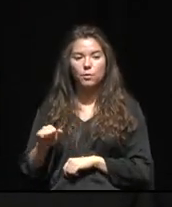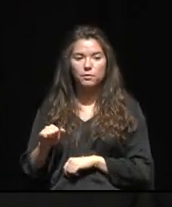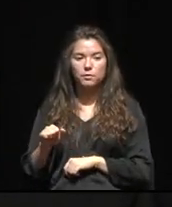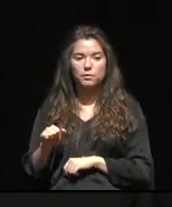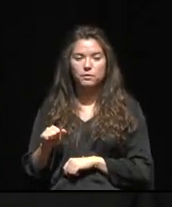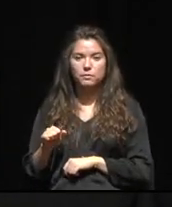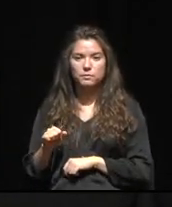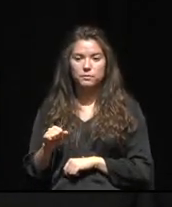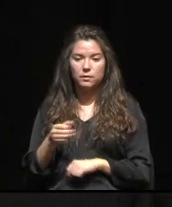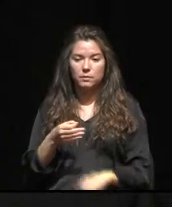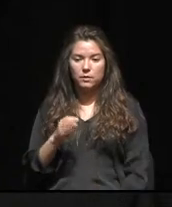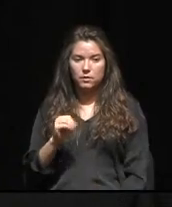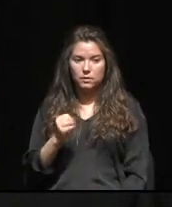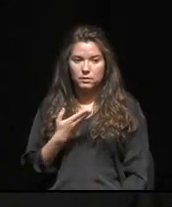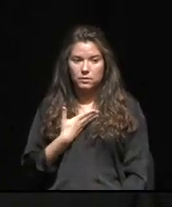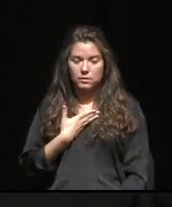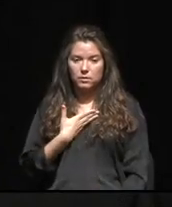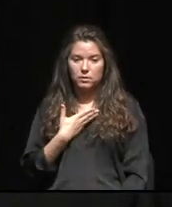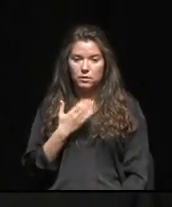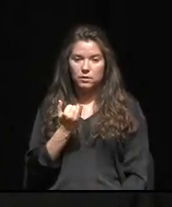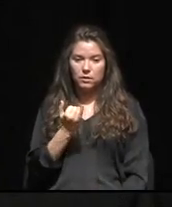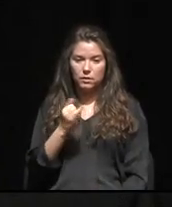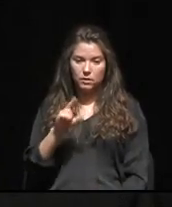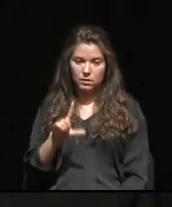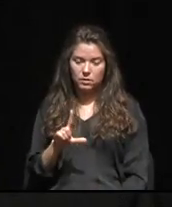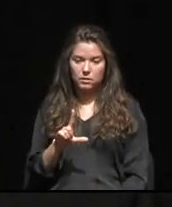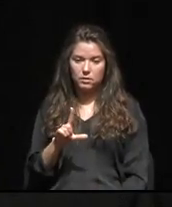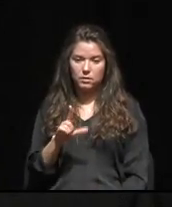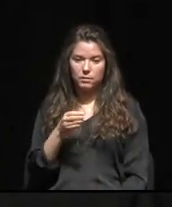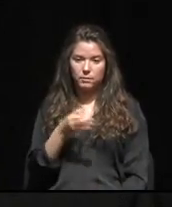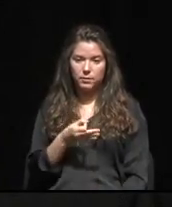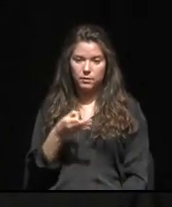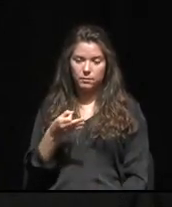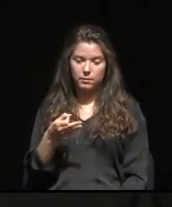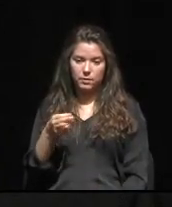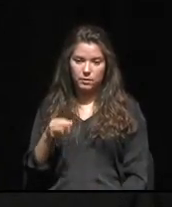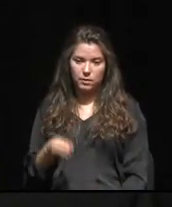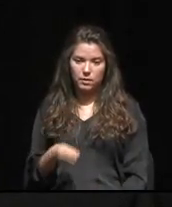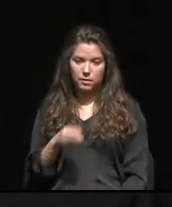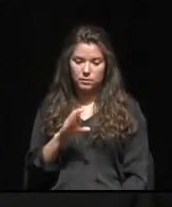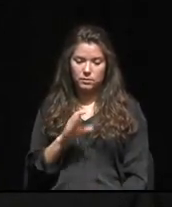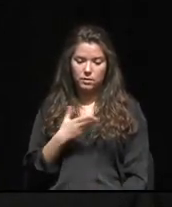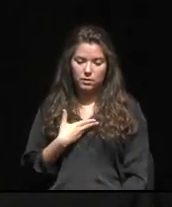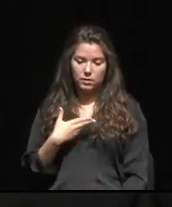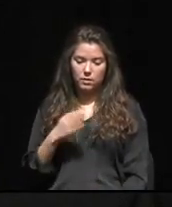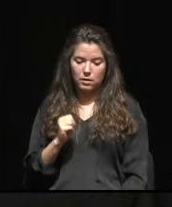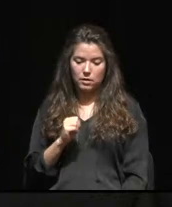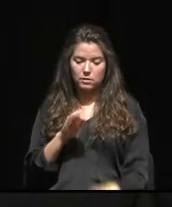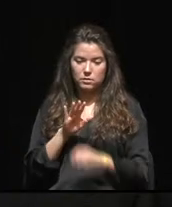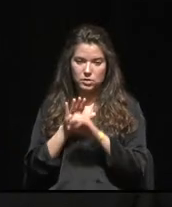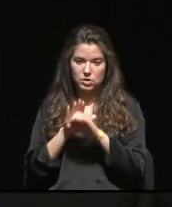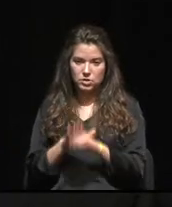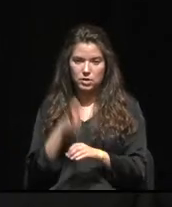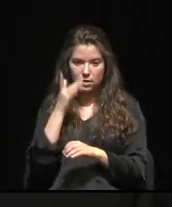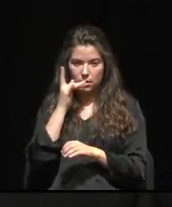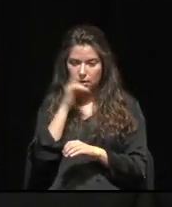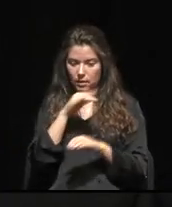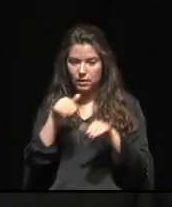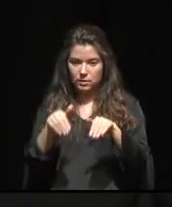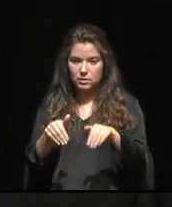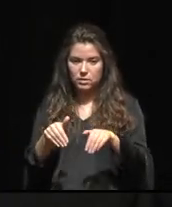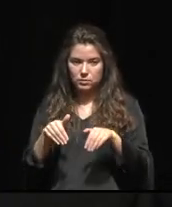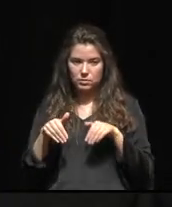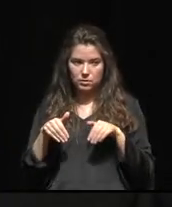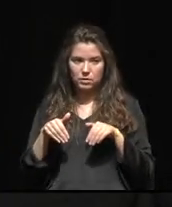contra PSD iniciativa Liberal PPM CDs e chega quem se